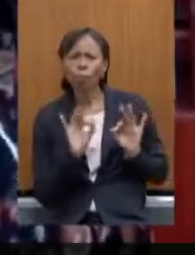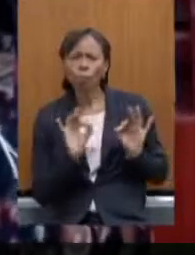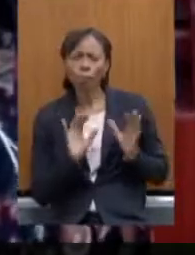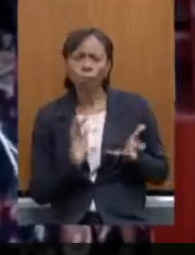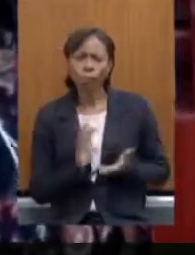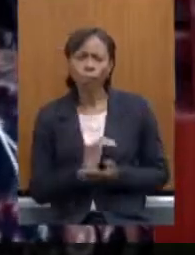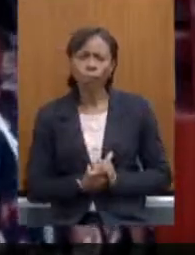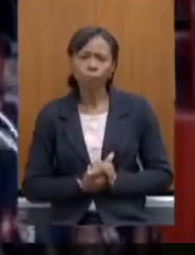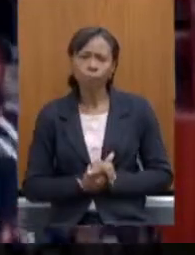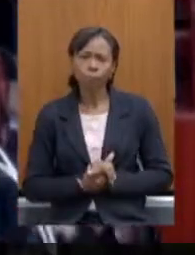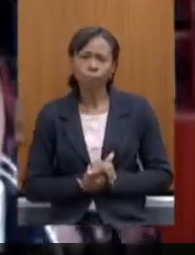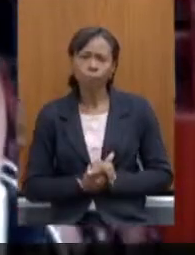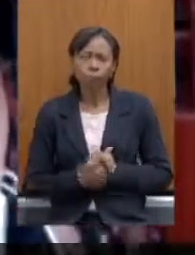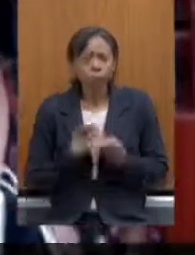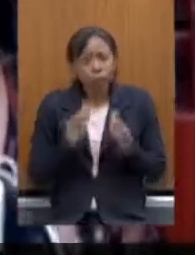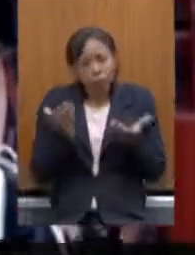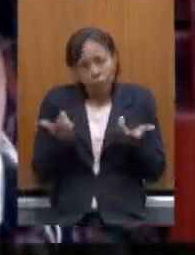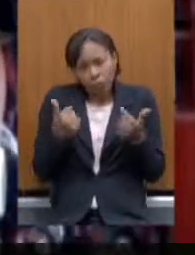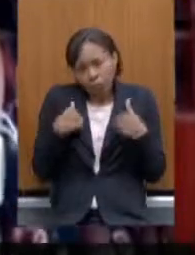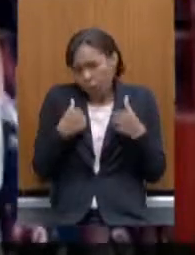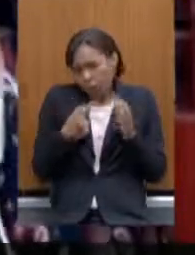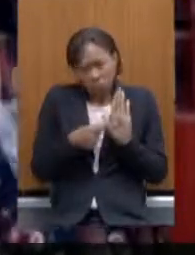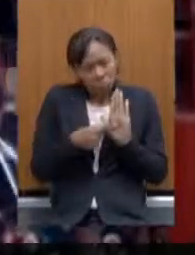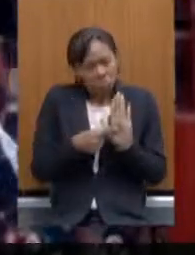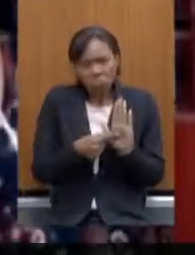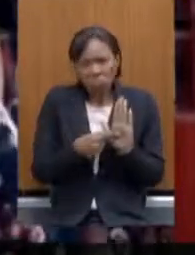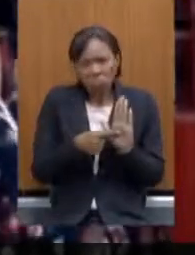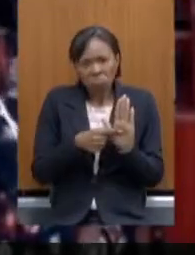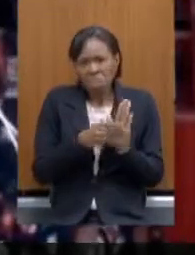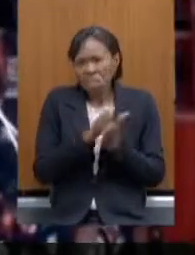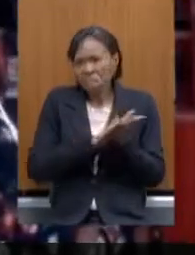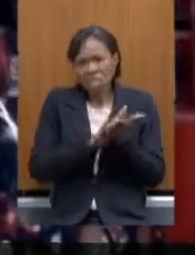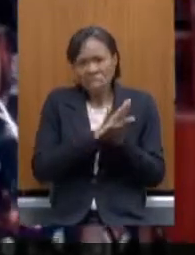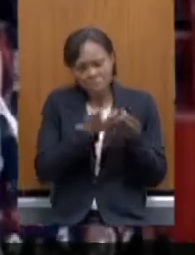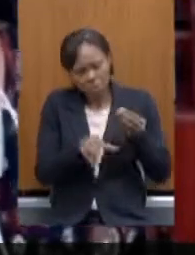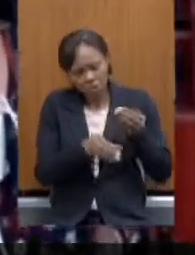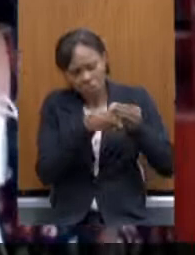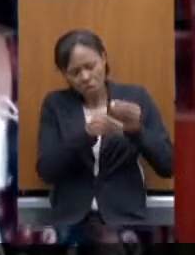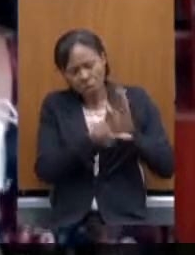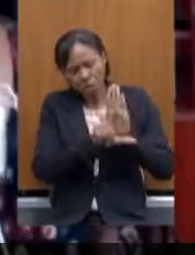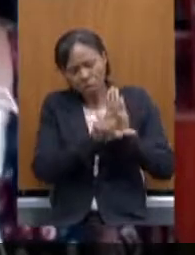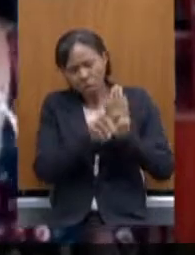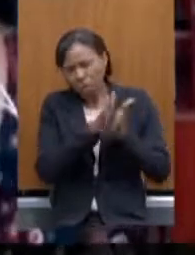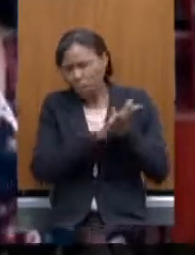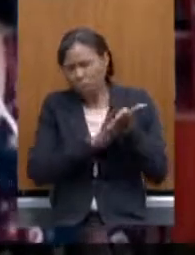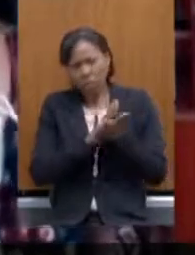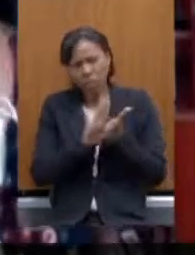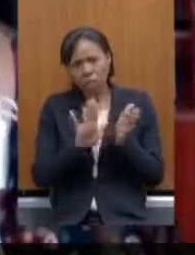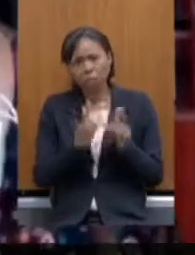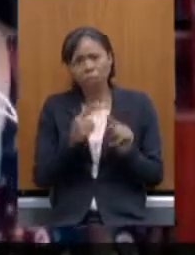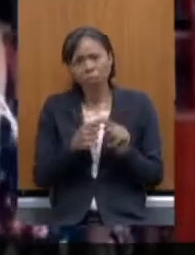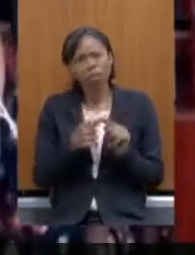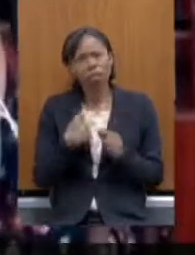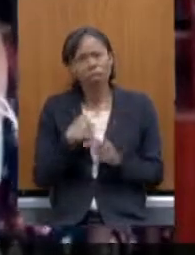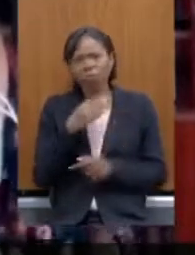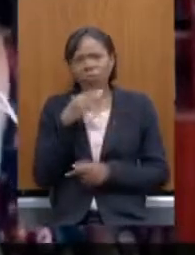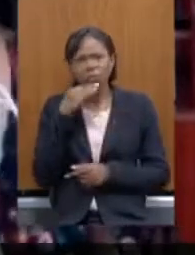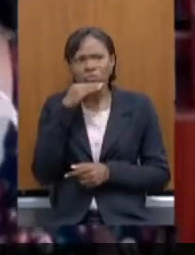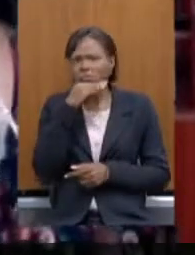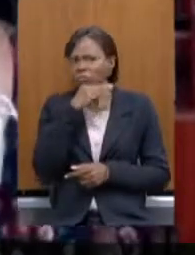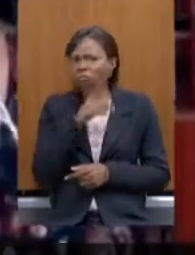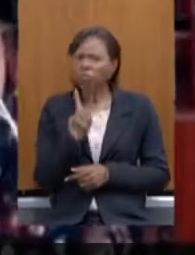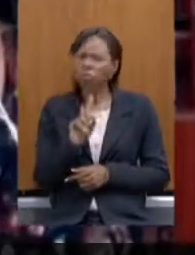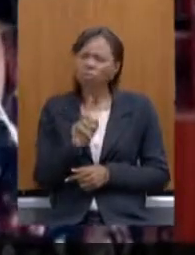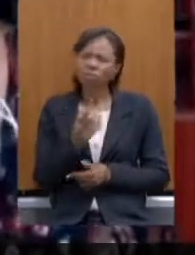colocados então eu não apresentei nenhuma emenda o que eu ainda não não pude perceber em